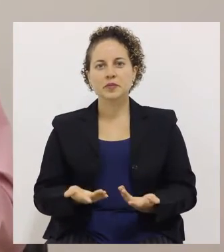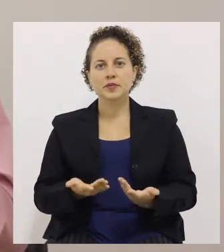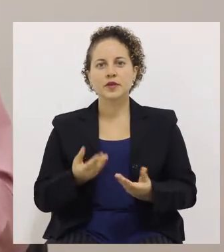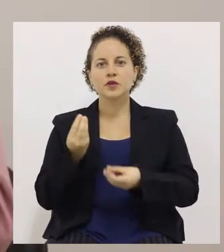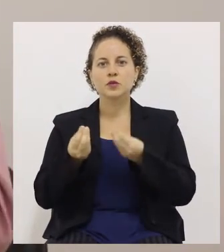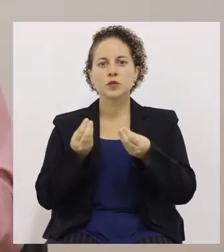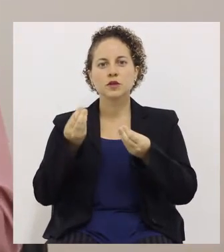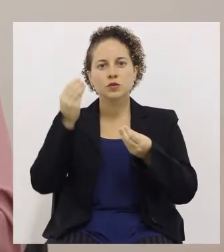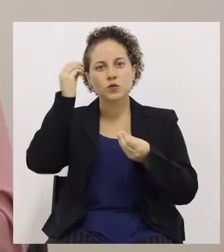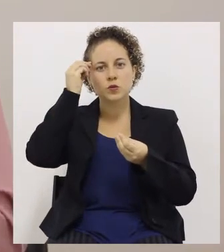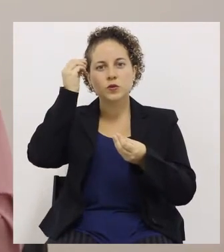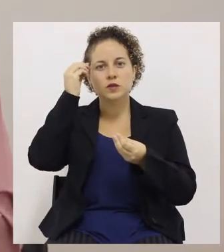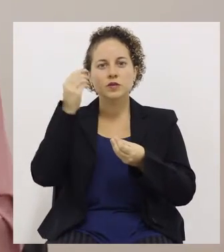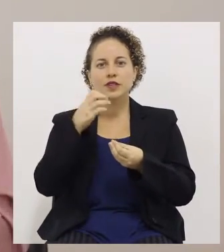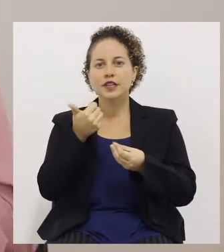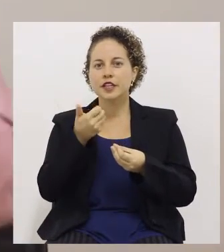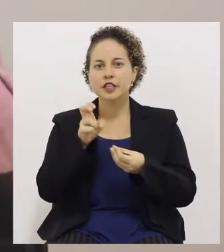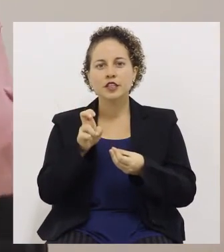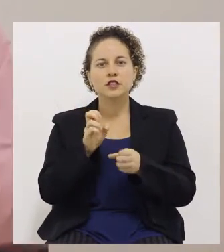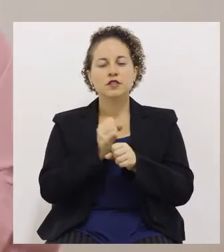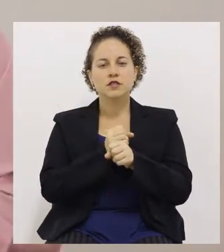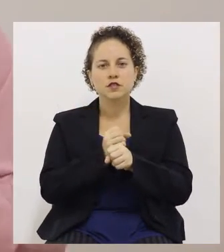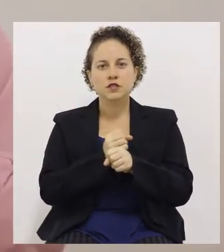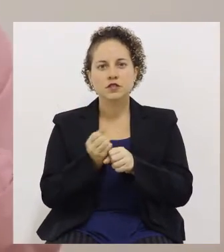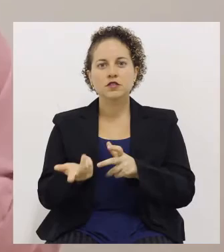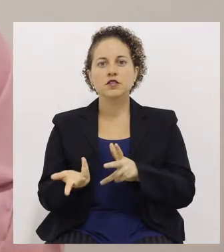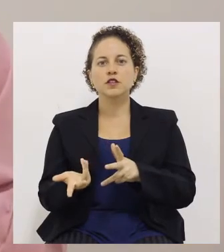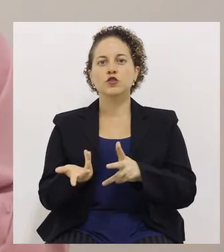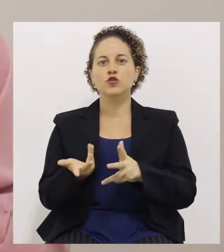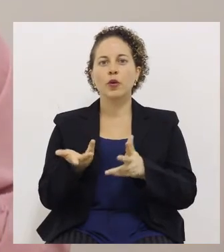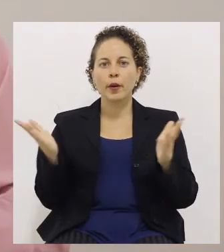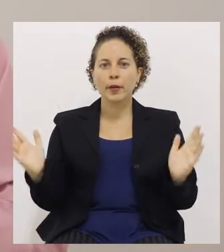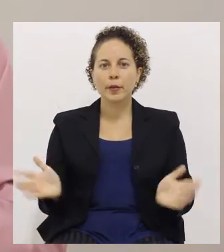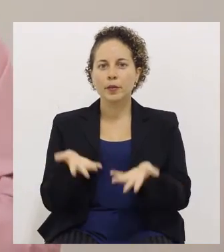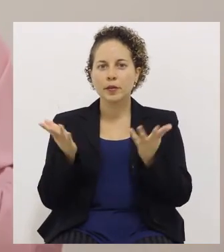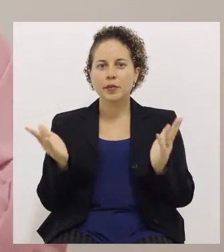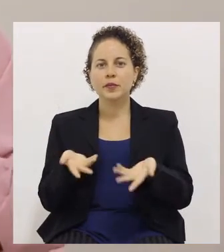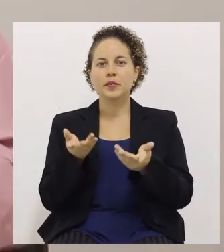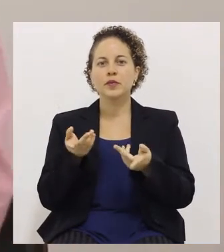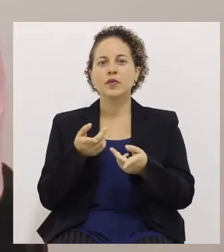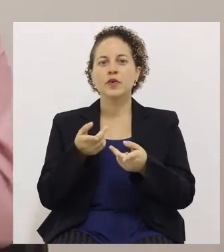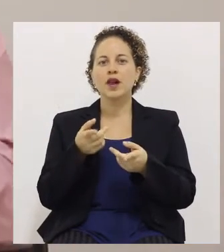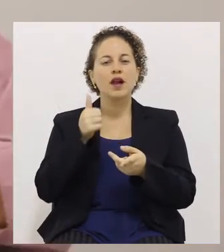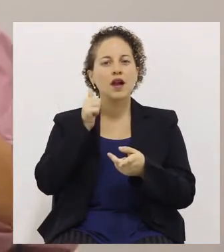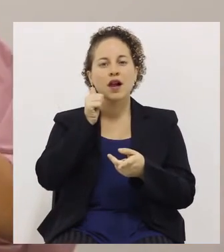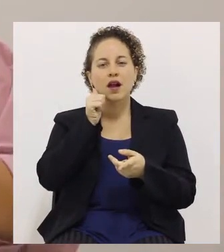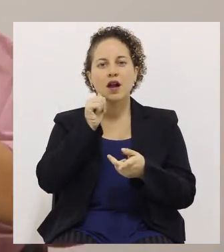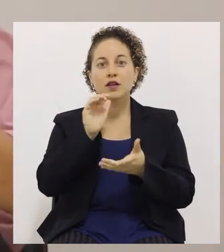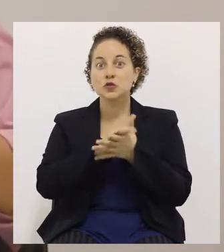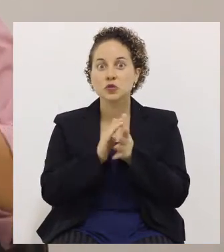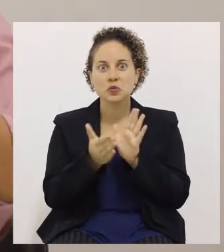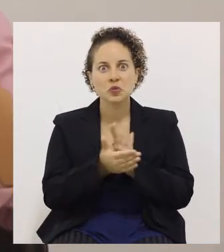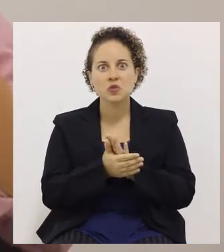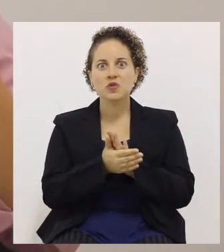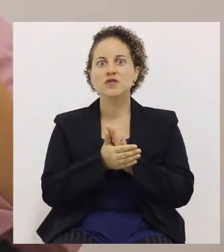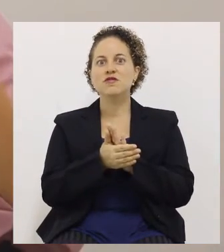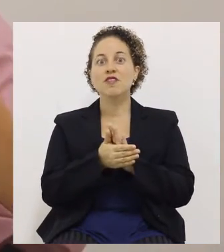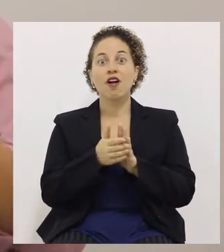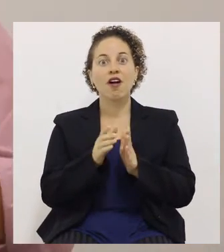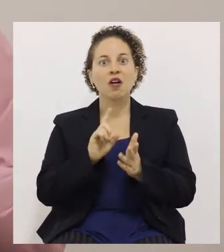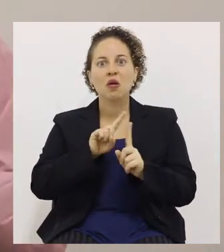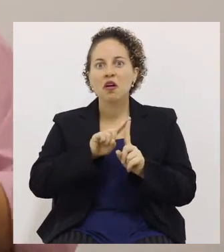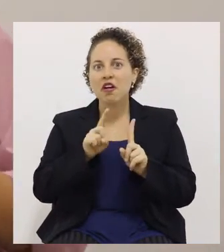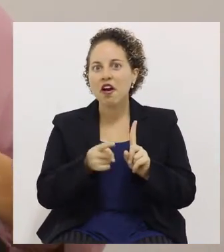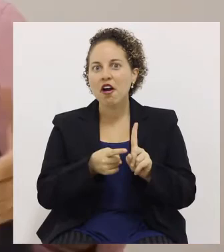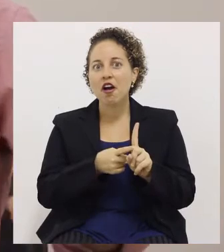dessa solicitação. De repente, esse cara que tem 15 anos está pedindo um aumento ou está pedindo uma promoção porque, por exemplo, a esposa está grávida, a família vai aumentar.